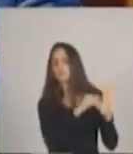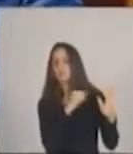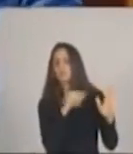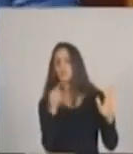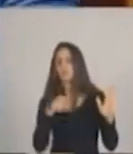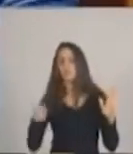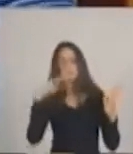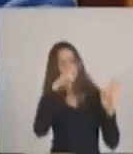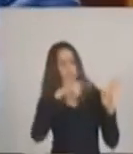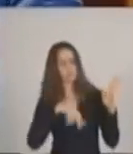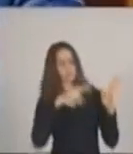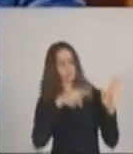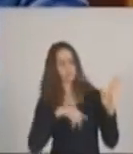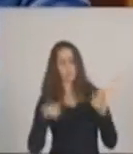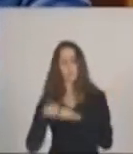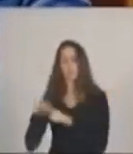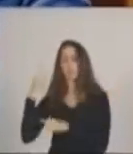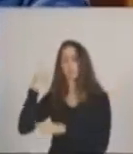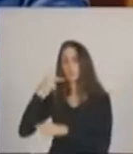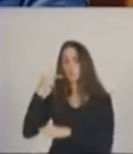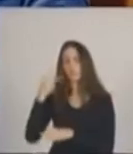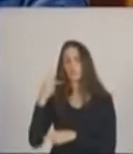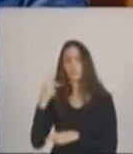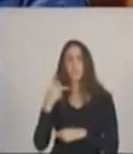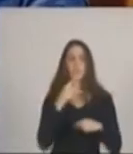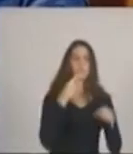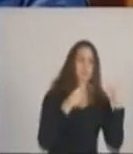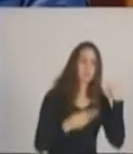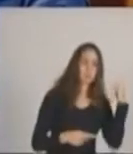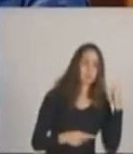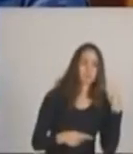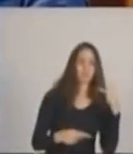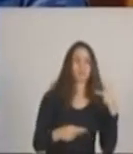da nossa e da Procuradoria do Estado,